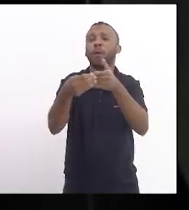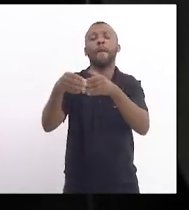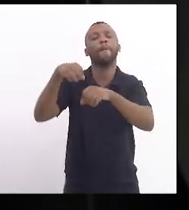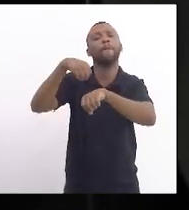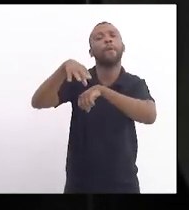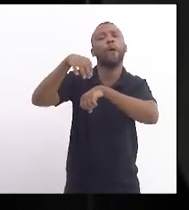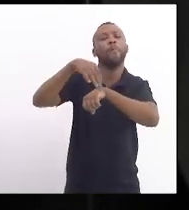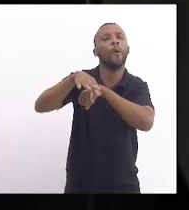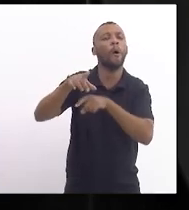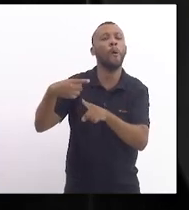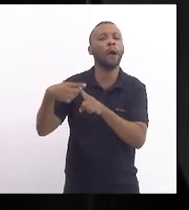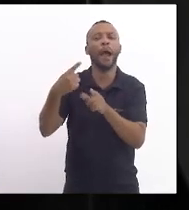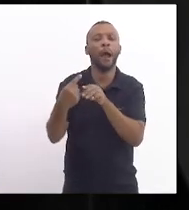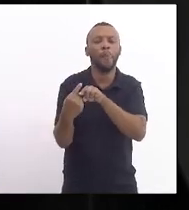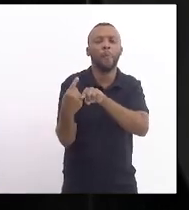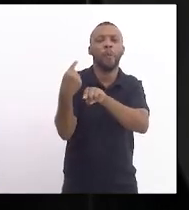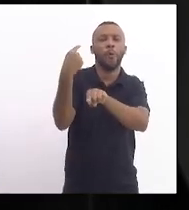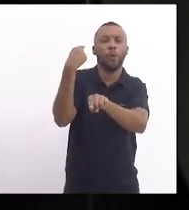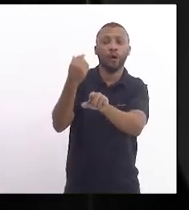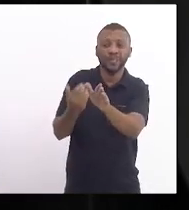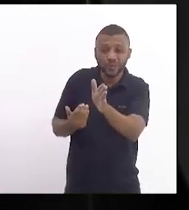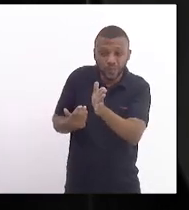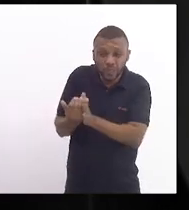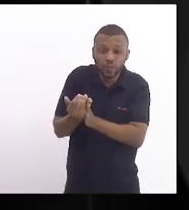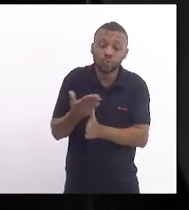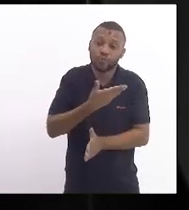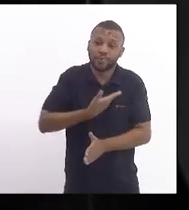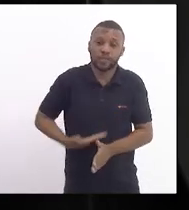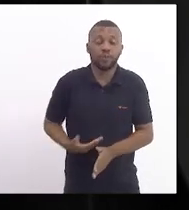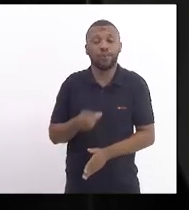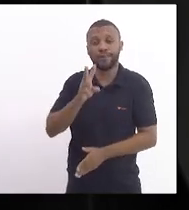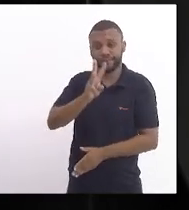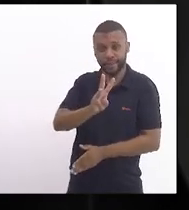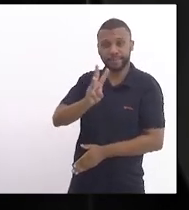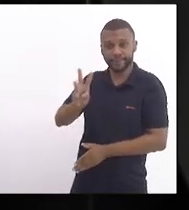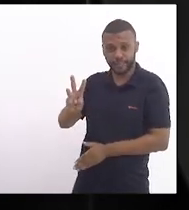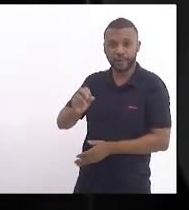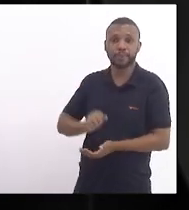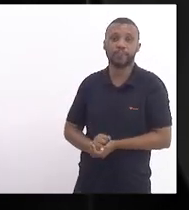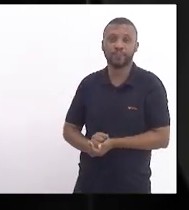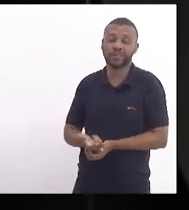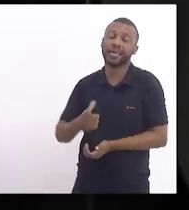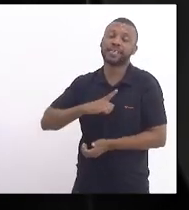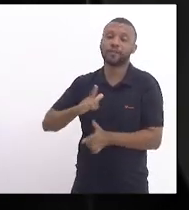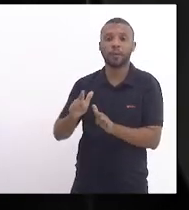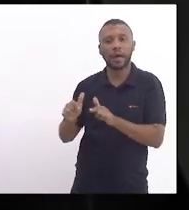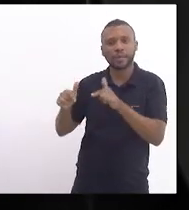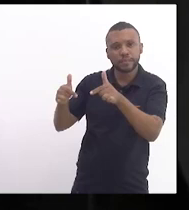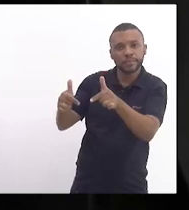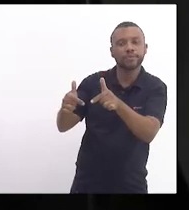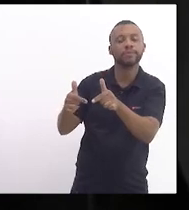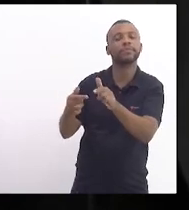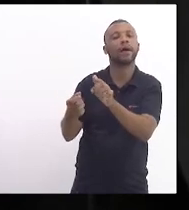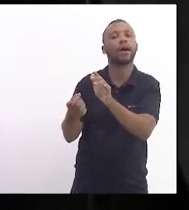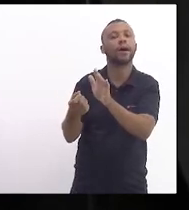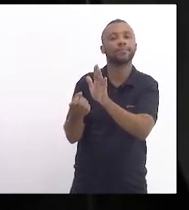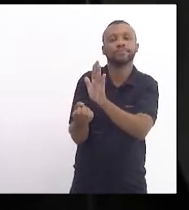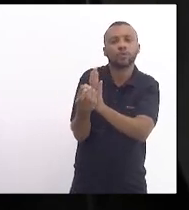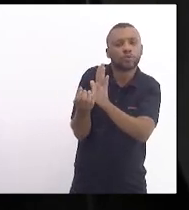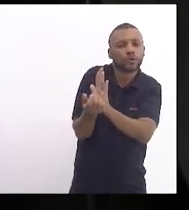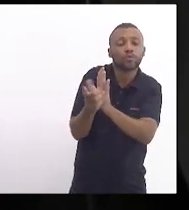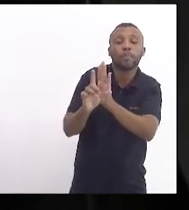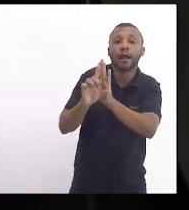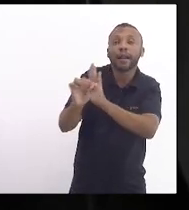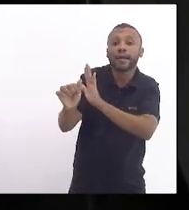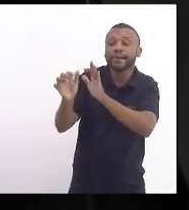lá trás no início do governo Wilson witzel houve também uma iniciativa da produção de uma lei